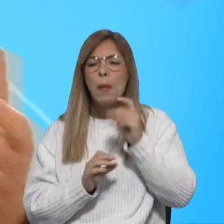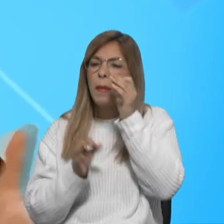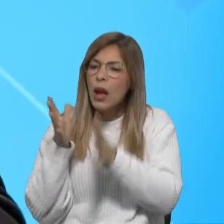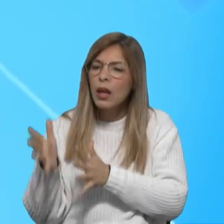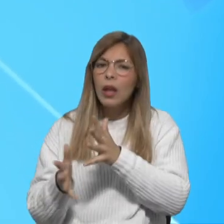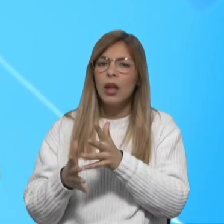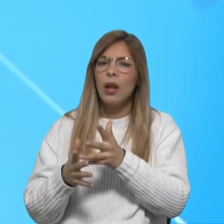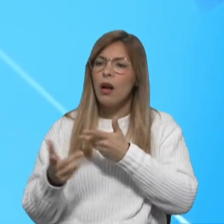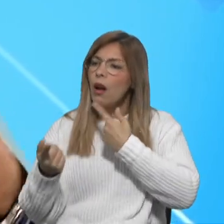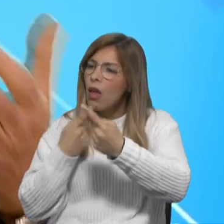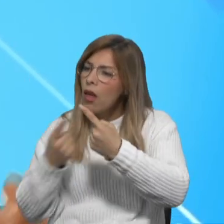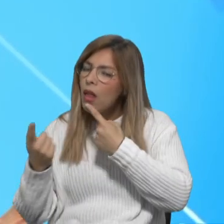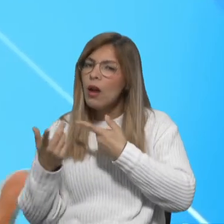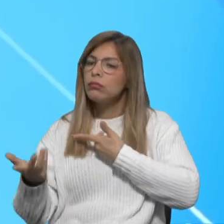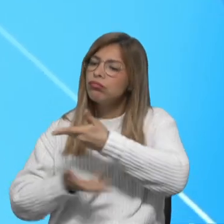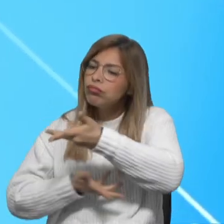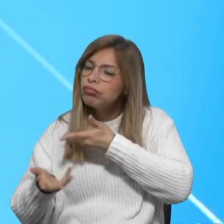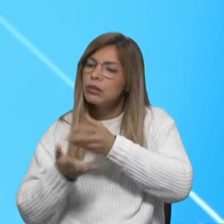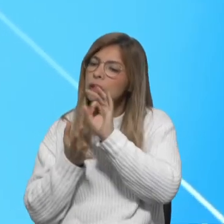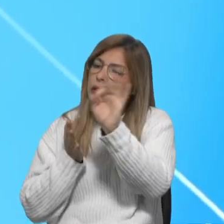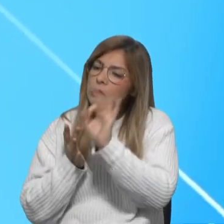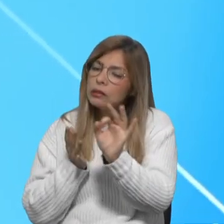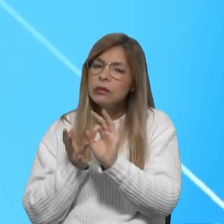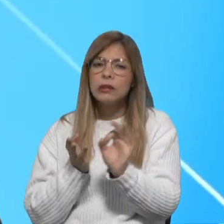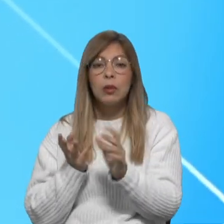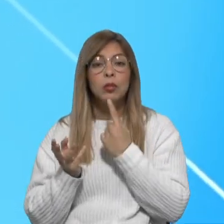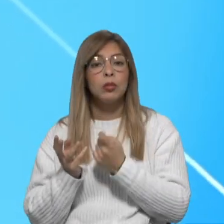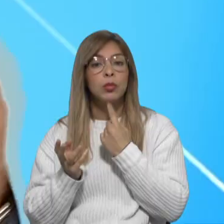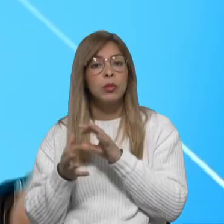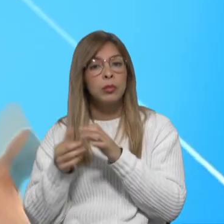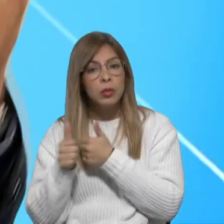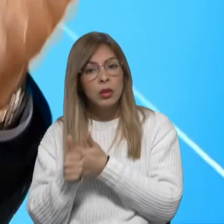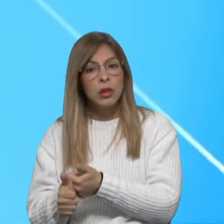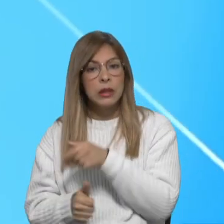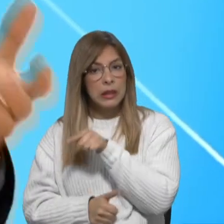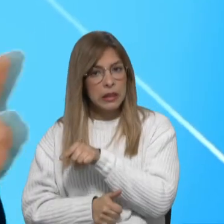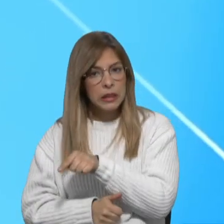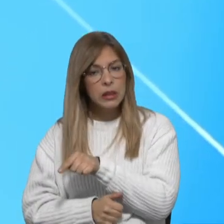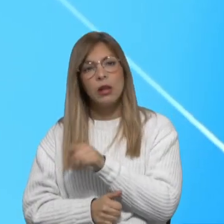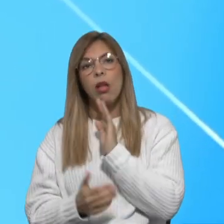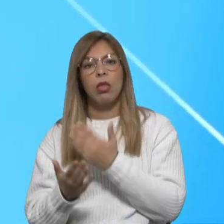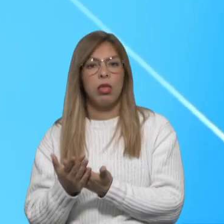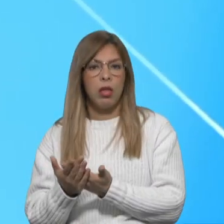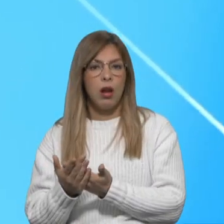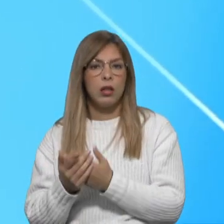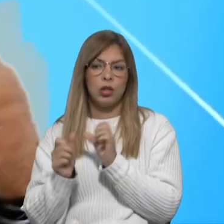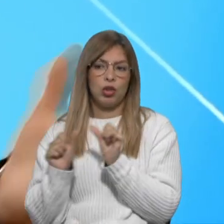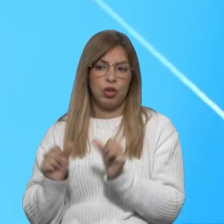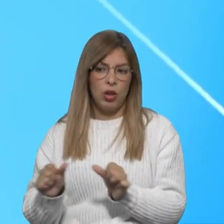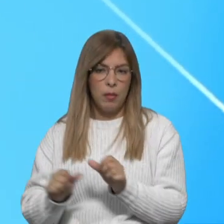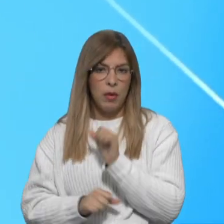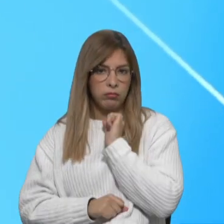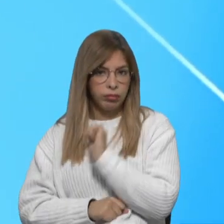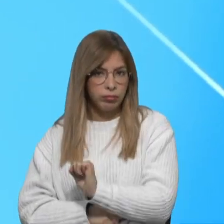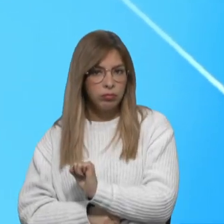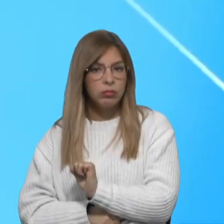aperfeiçoar, para ganhar definição nas perguntas que se fazem. Essa interação com a máquina, que alimenta depois, com os sistemas, alimenta mais capacidade